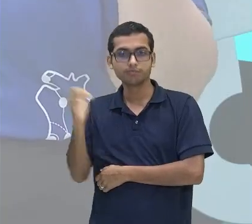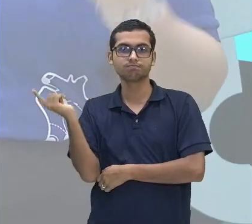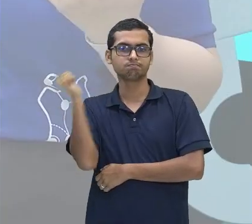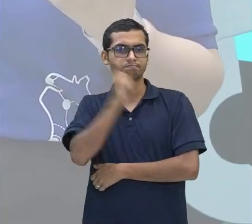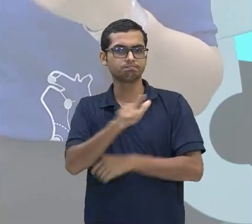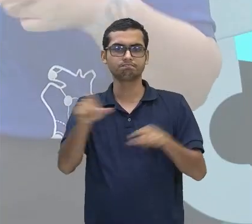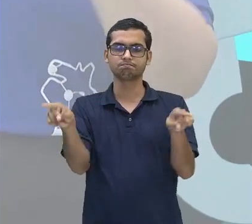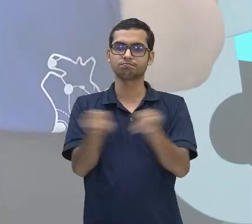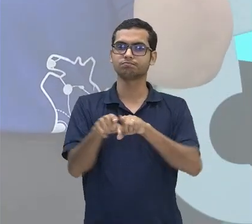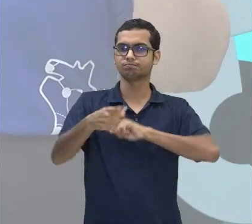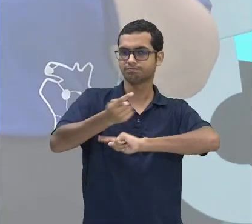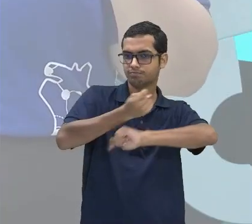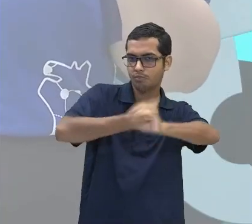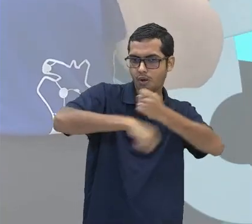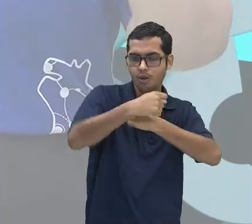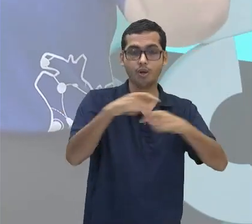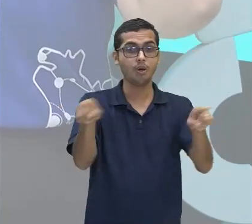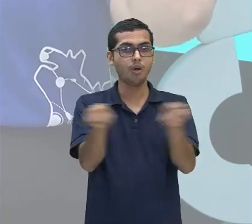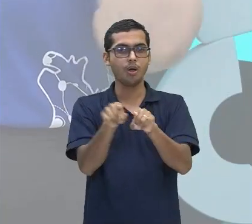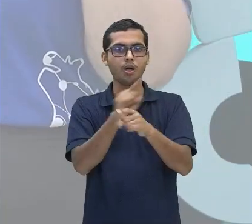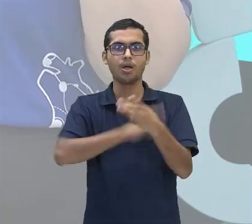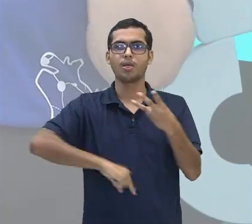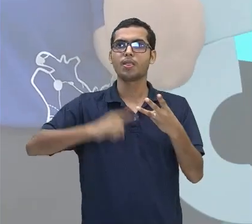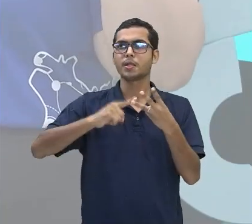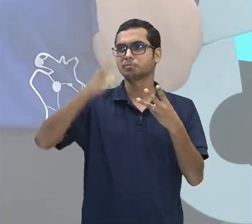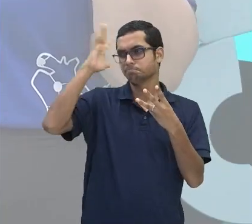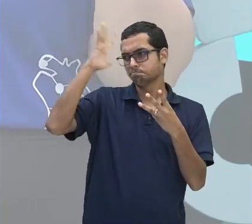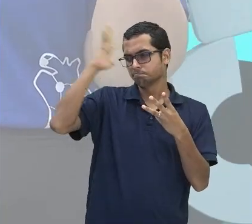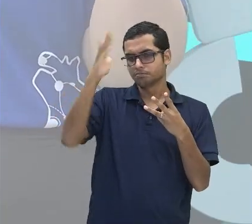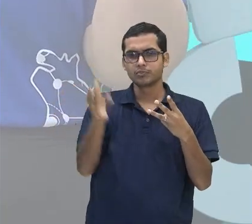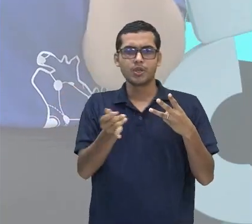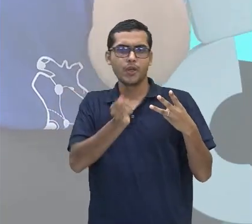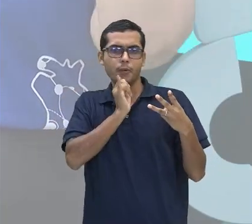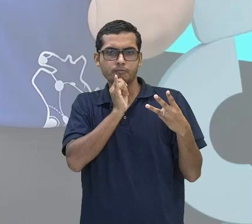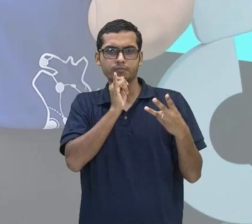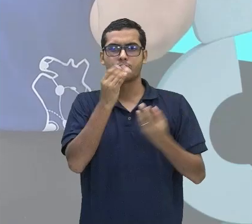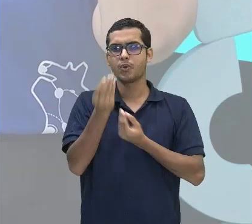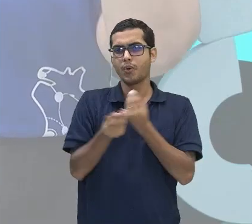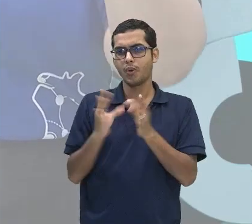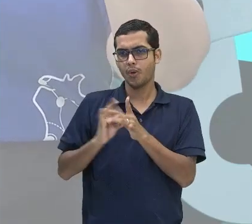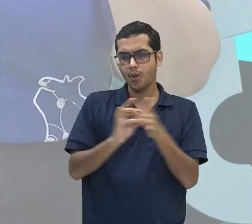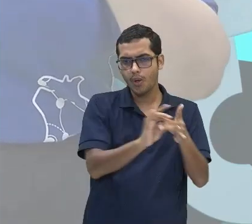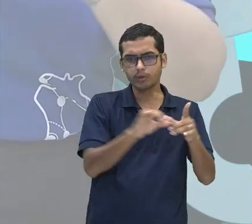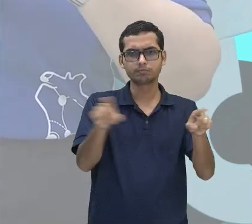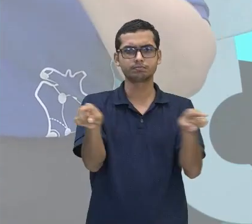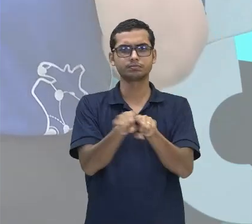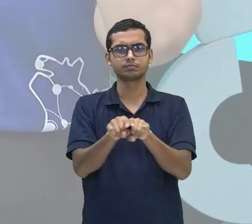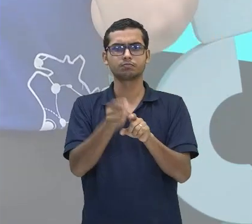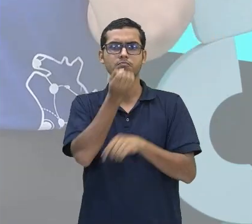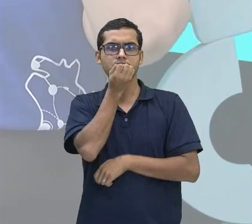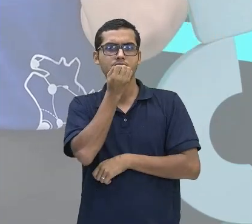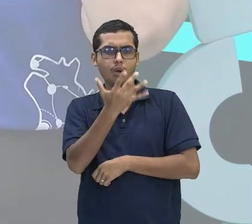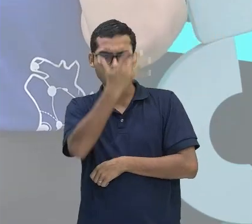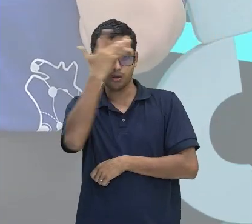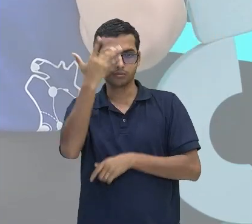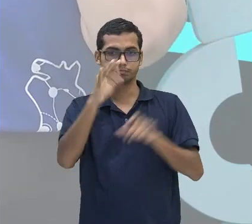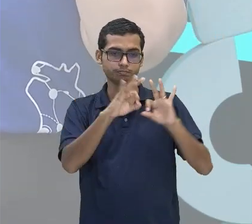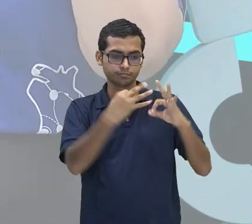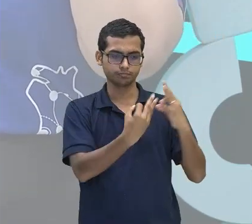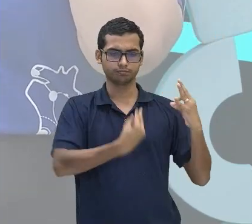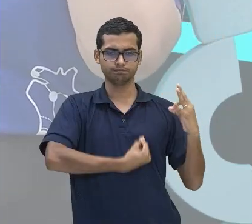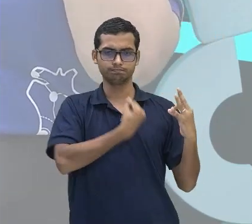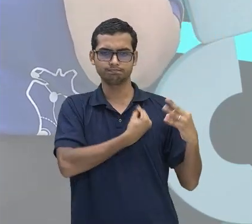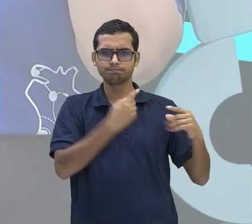barato, está economizando, pensar que você está ali diante de algo que é muito bom para a sua vida, tudo isso